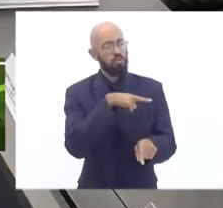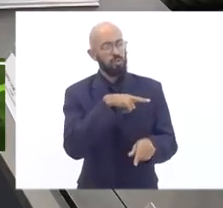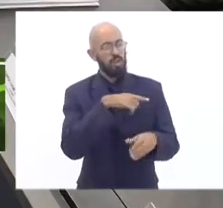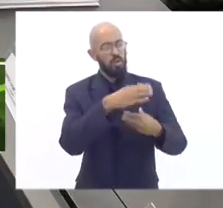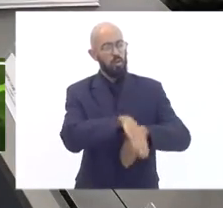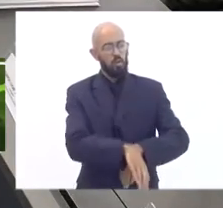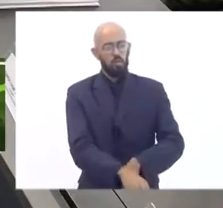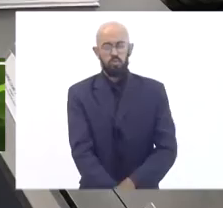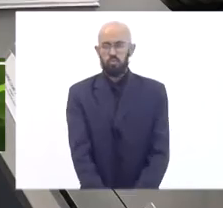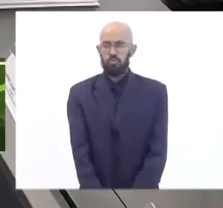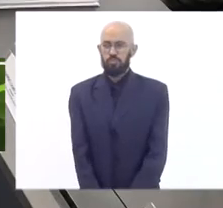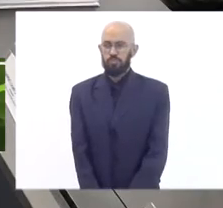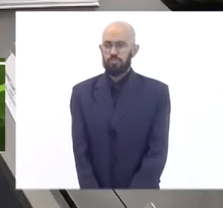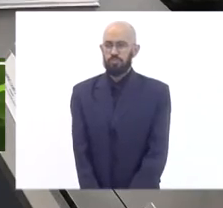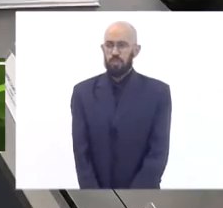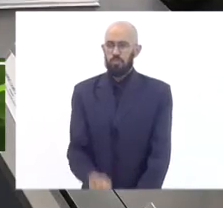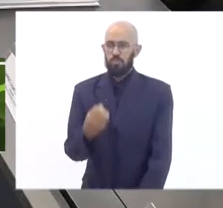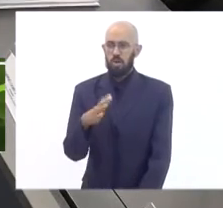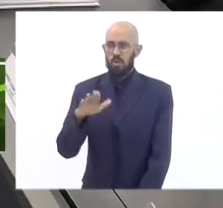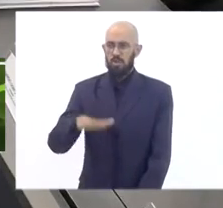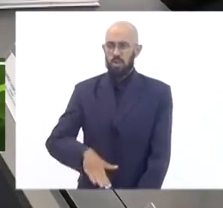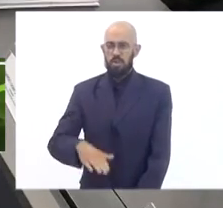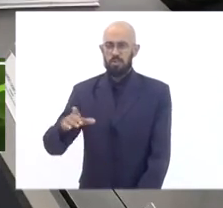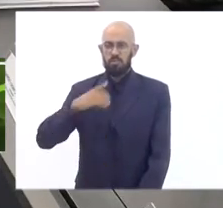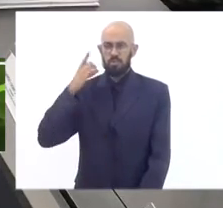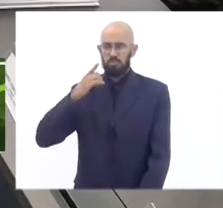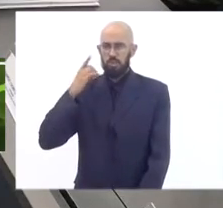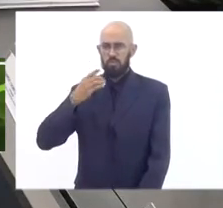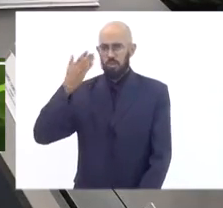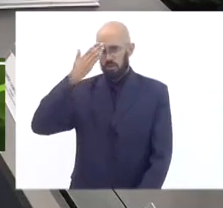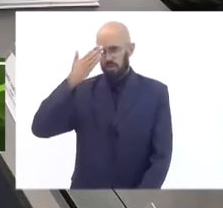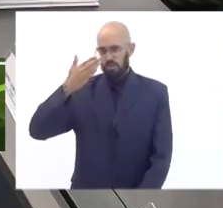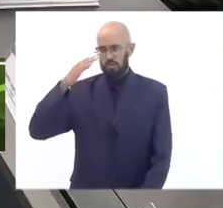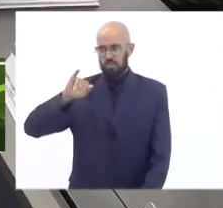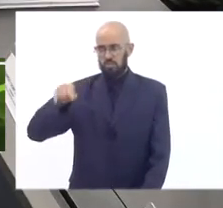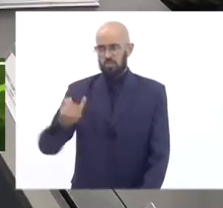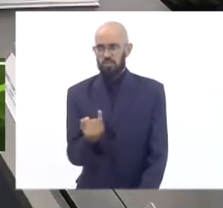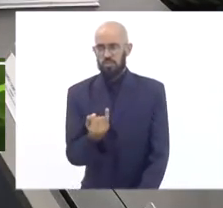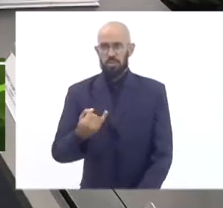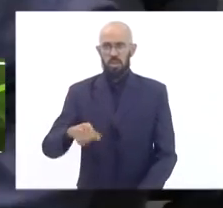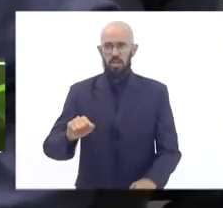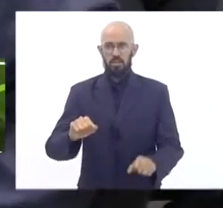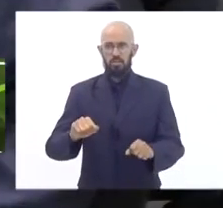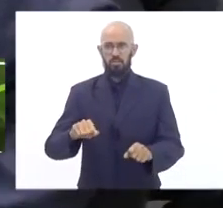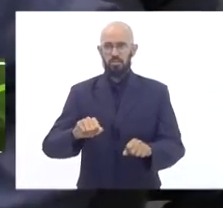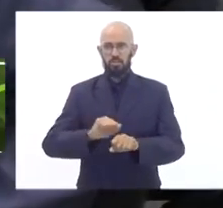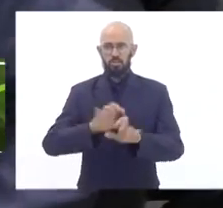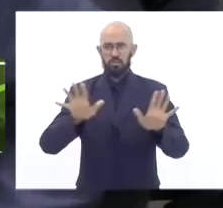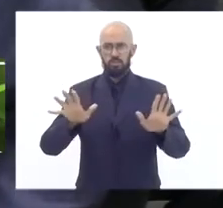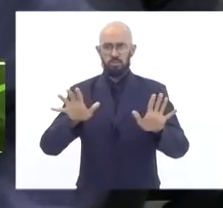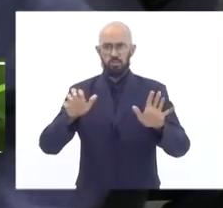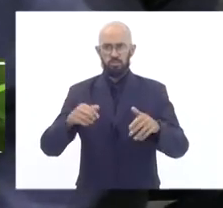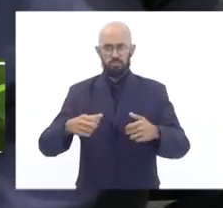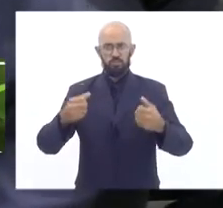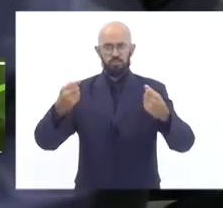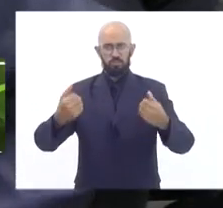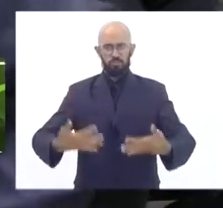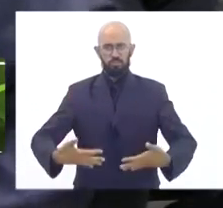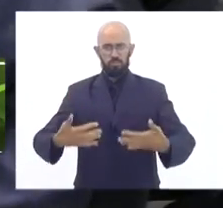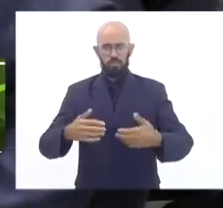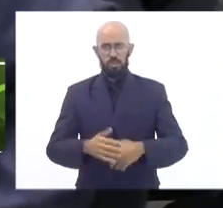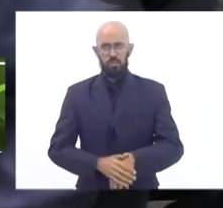Boa tarde, deputado. Agradeço a oportunidade, né, que o senhor nos dá de esclarecimento. Primeiro, já como